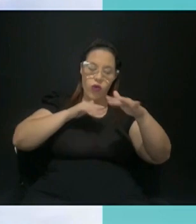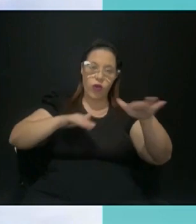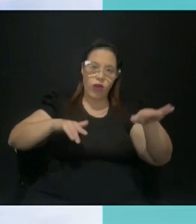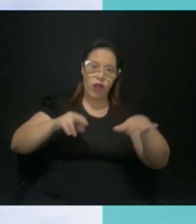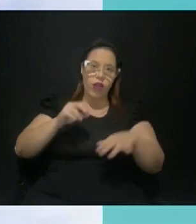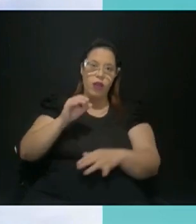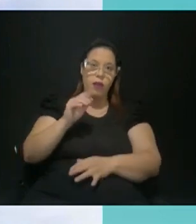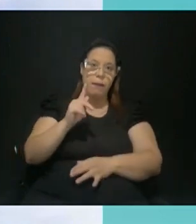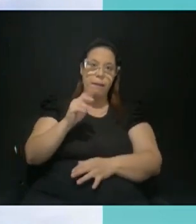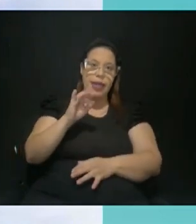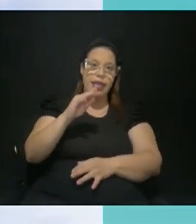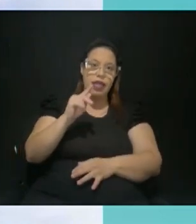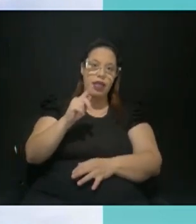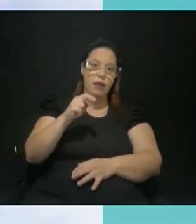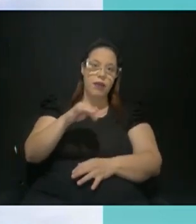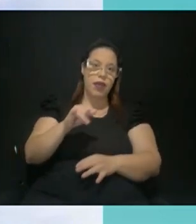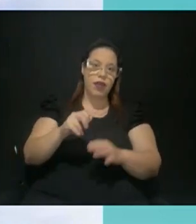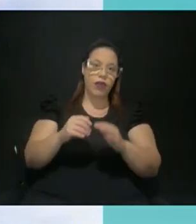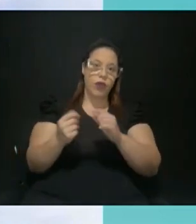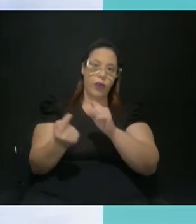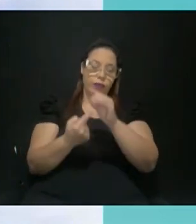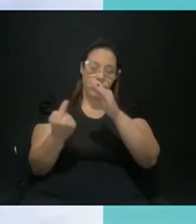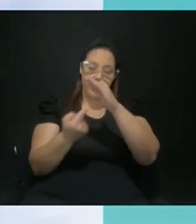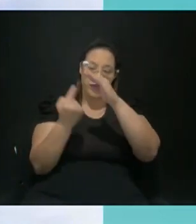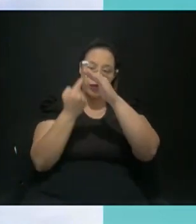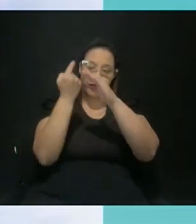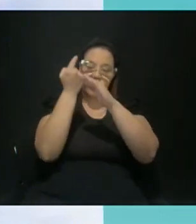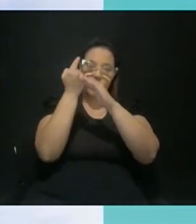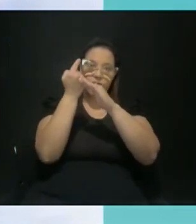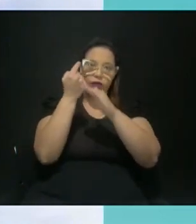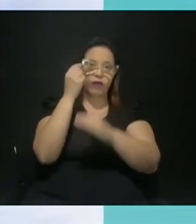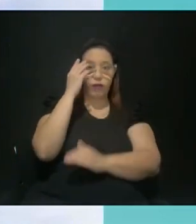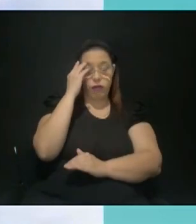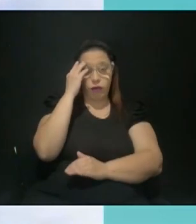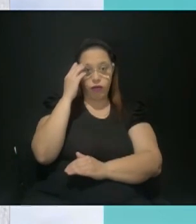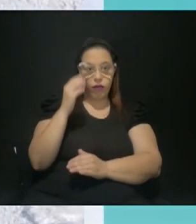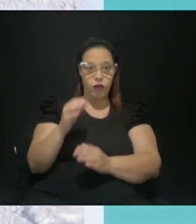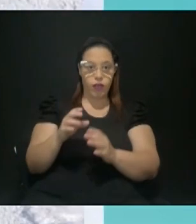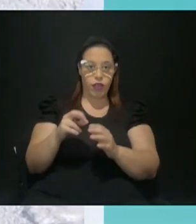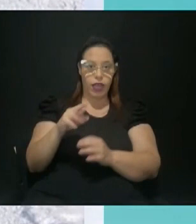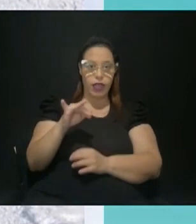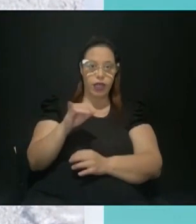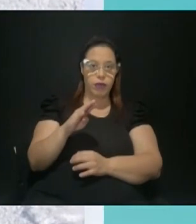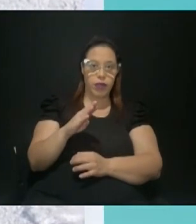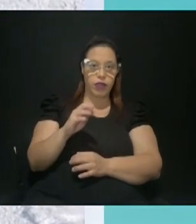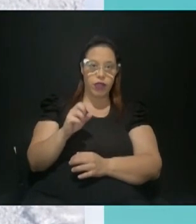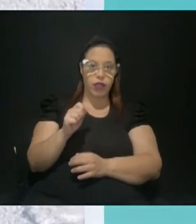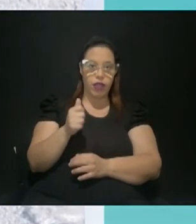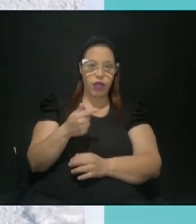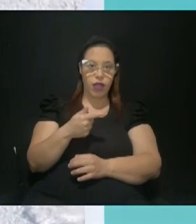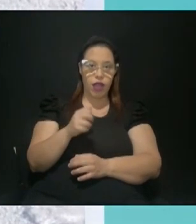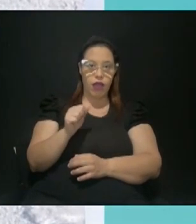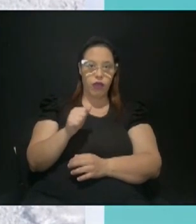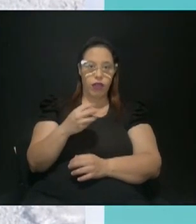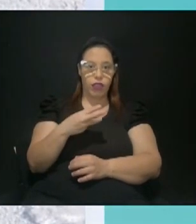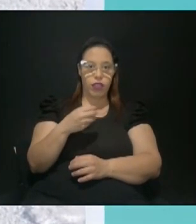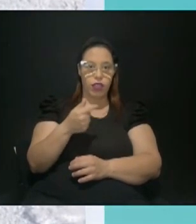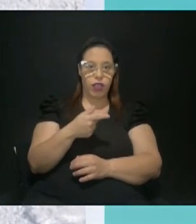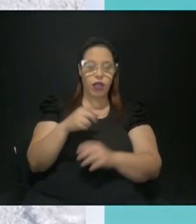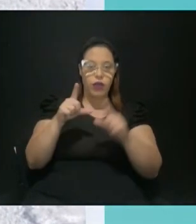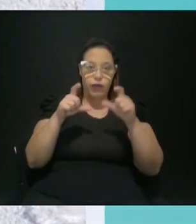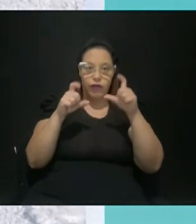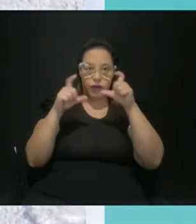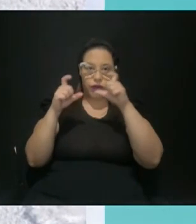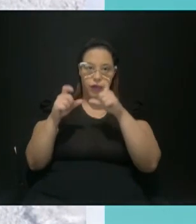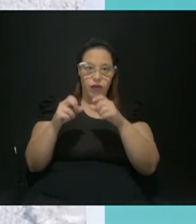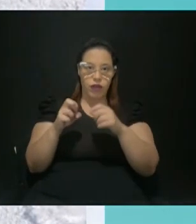A espiral de água está no topo dessa protuberância e o iceberg A23A foi capturado pela água